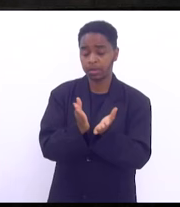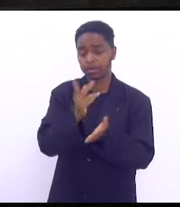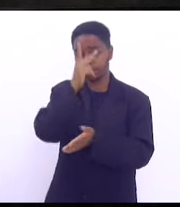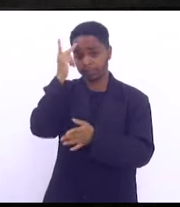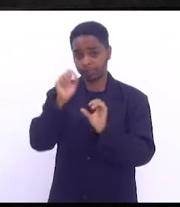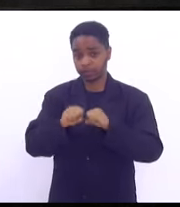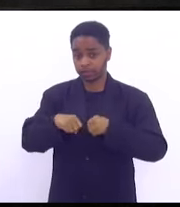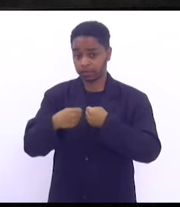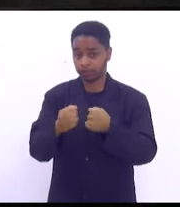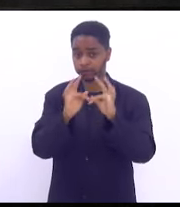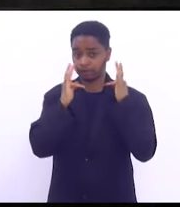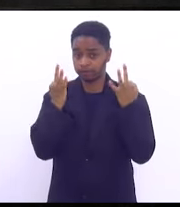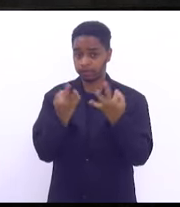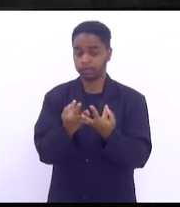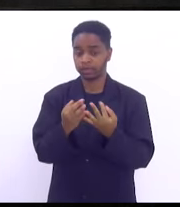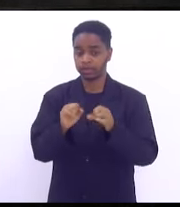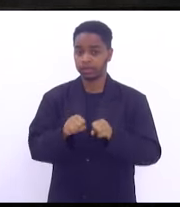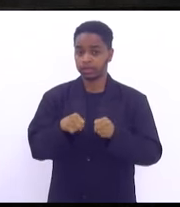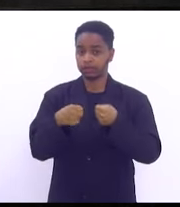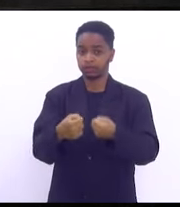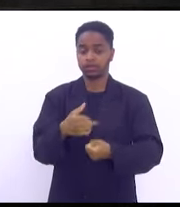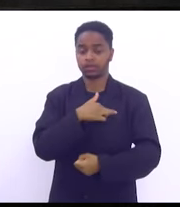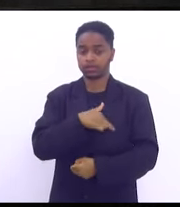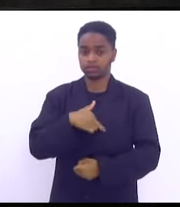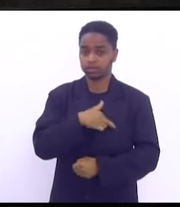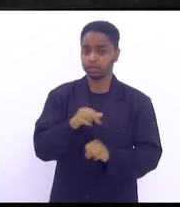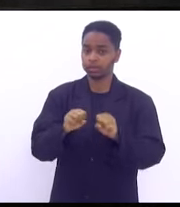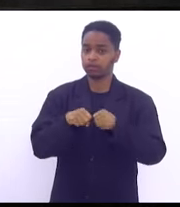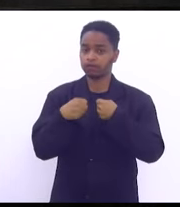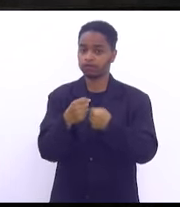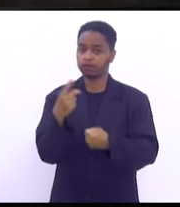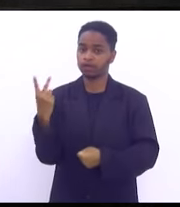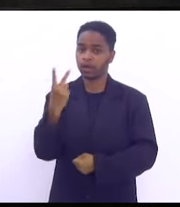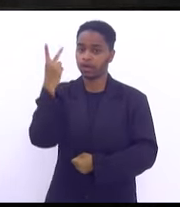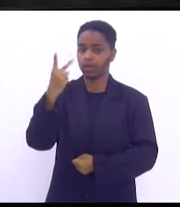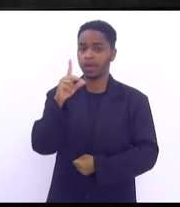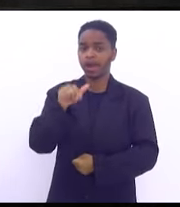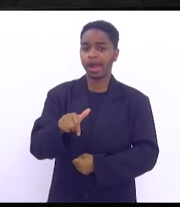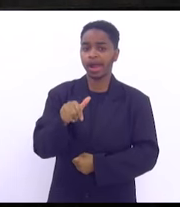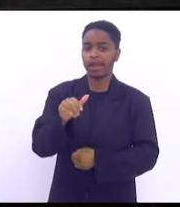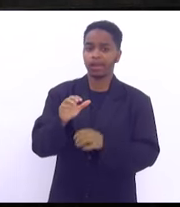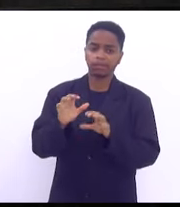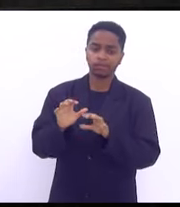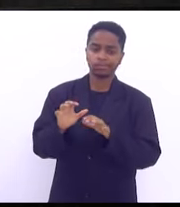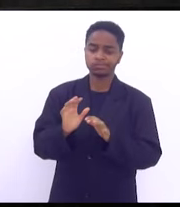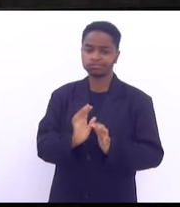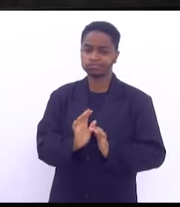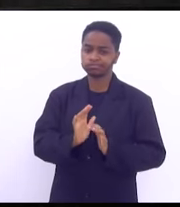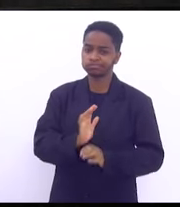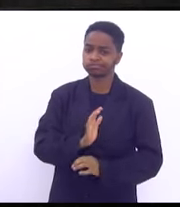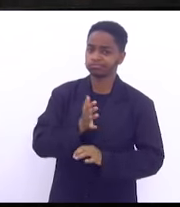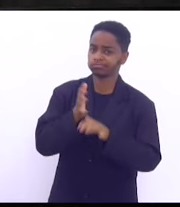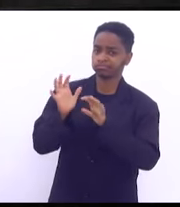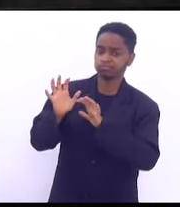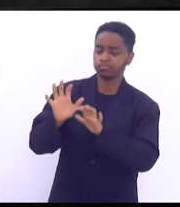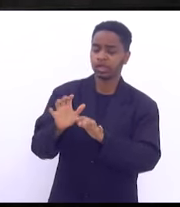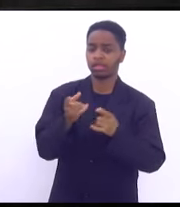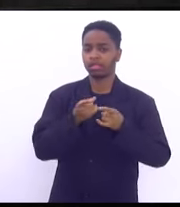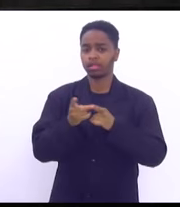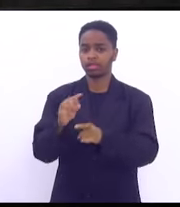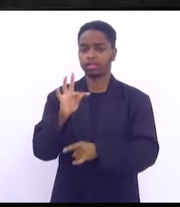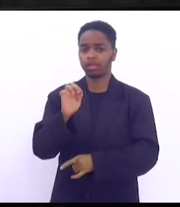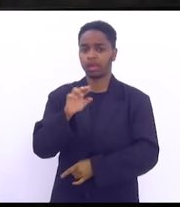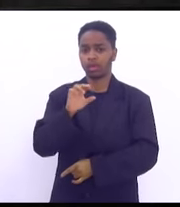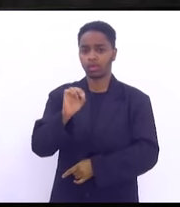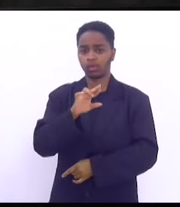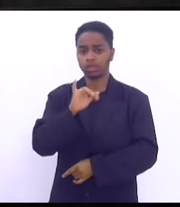defendem suas famílias, defendem a sua religião, defendem seus valores, são consideradas terroristas? E um parasita como esse, visto